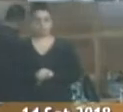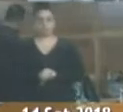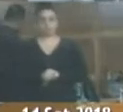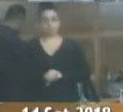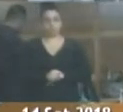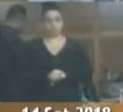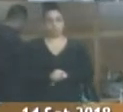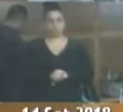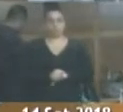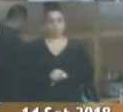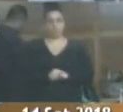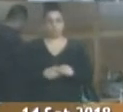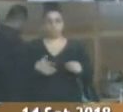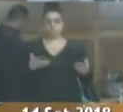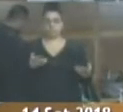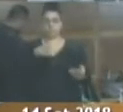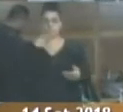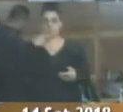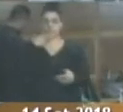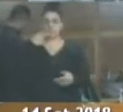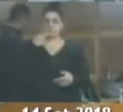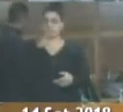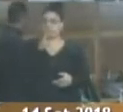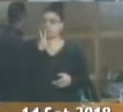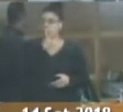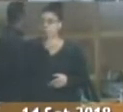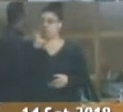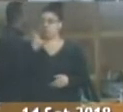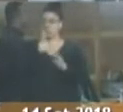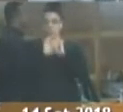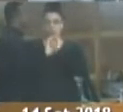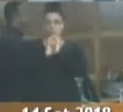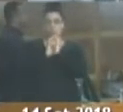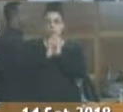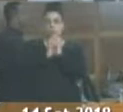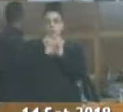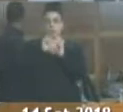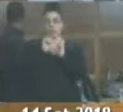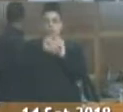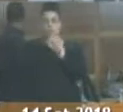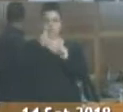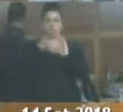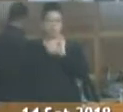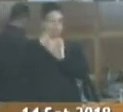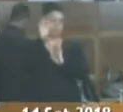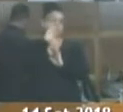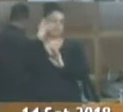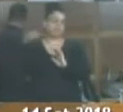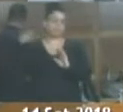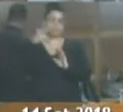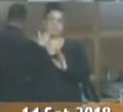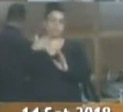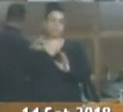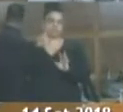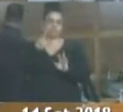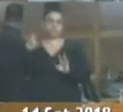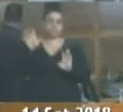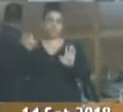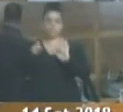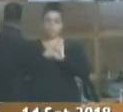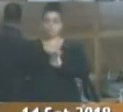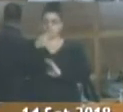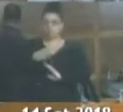esse animal, como foi falado, apesar de ter um coquilho chamado de coquilho sanjaque, o nome francês, ele é nativo da costa